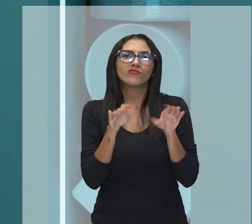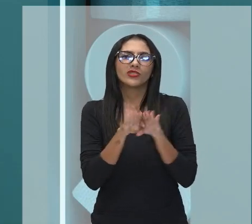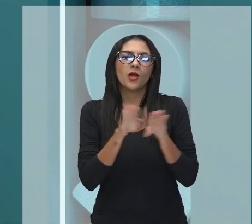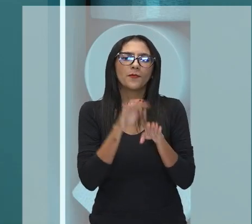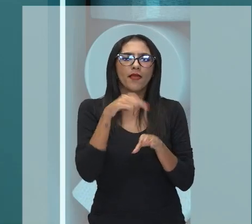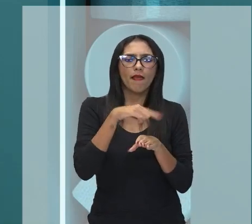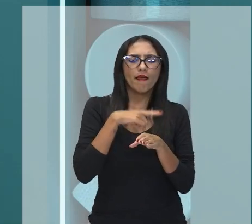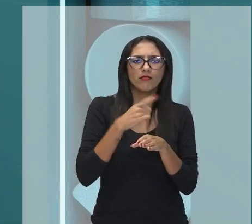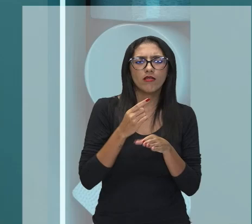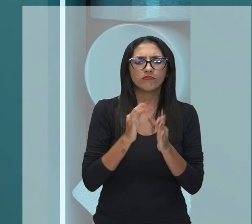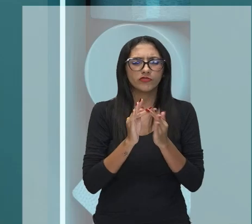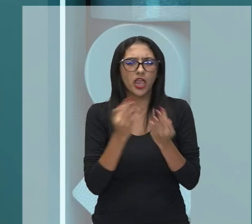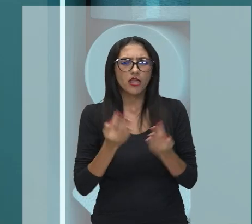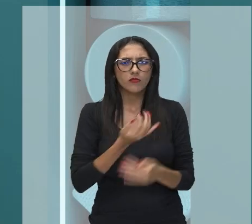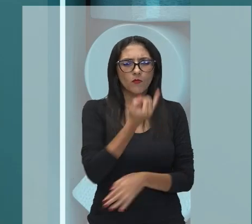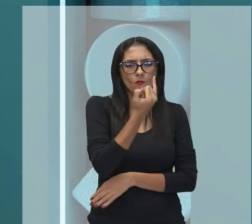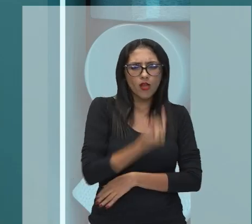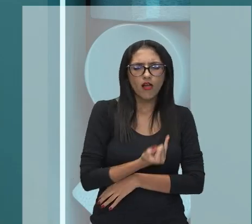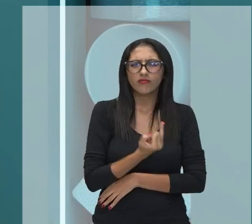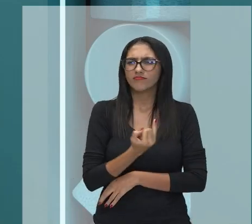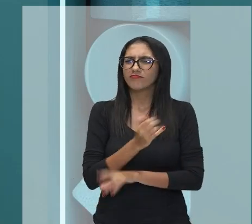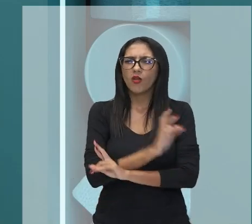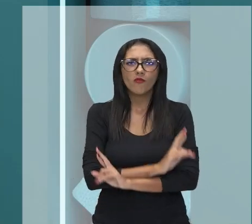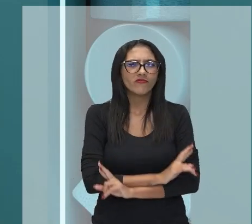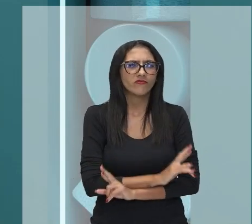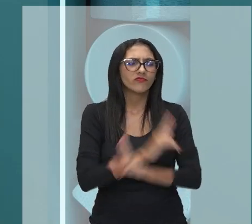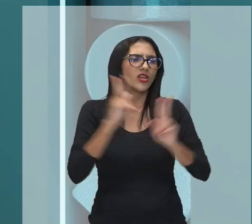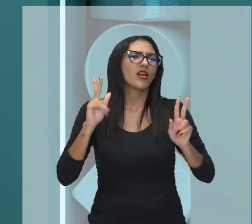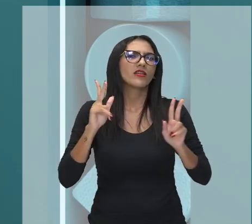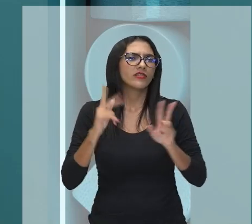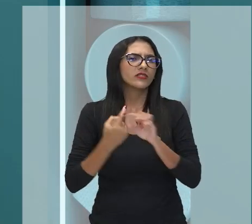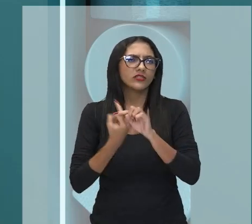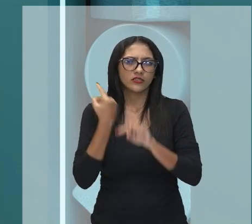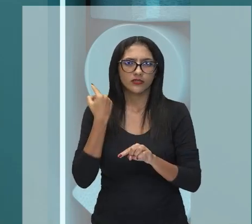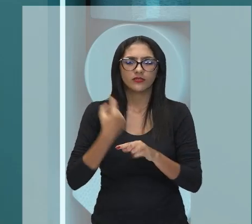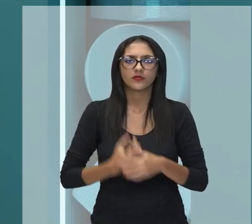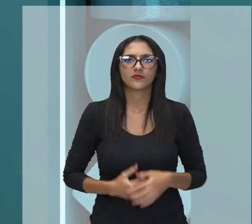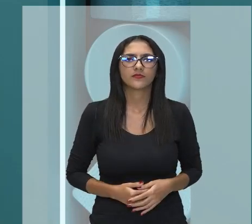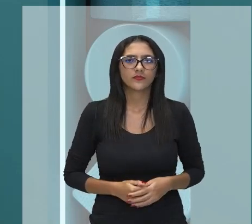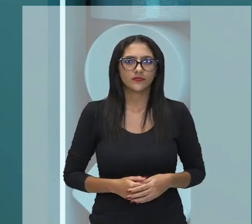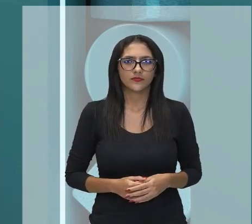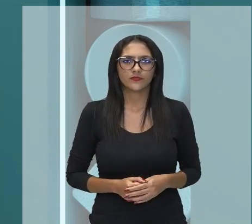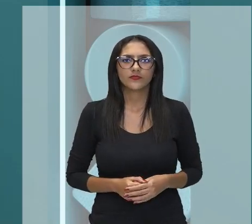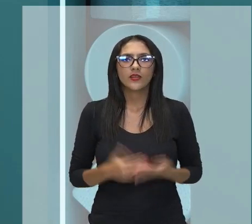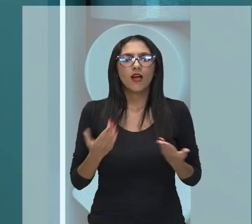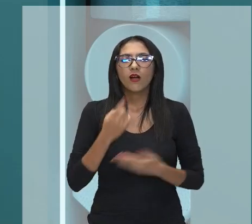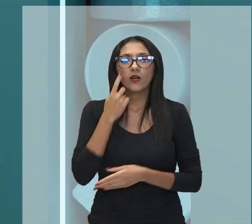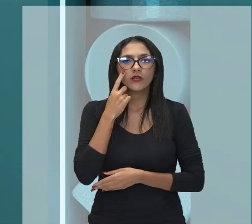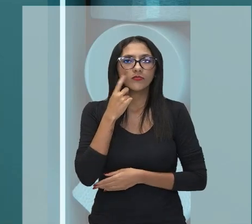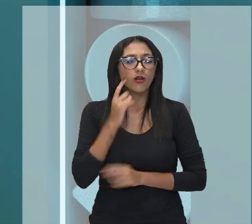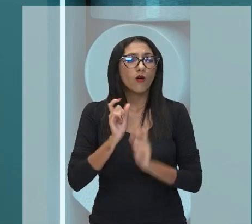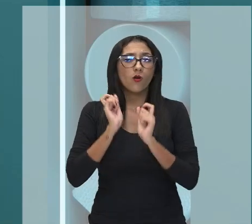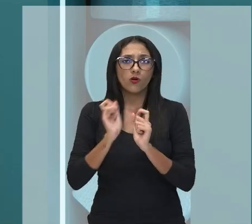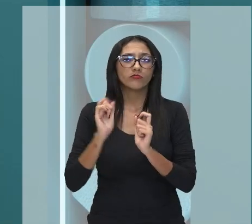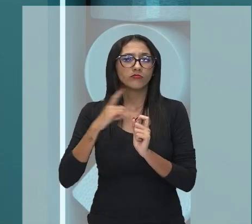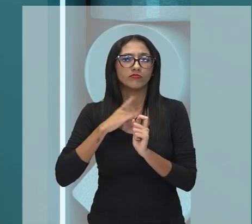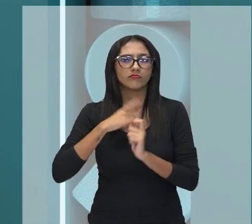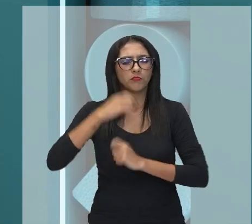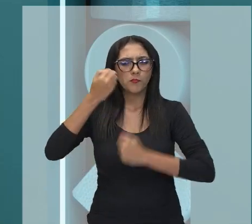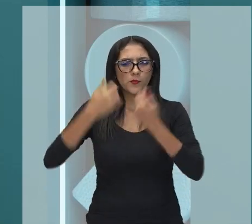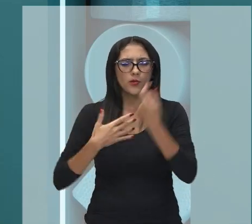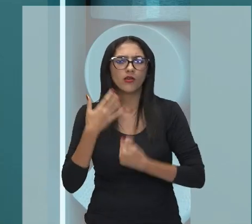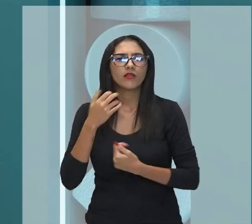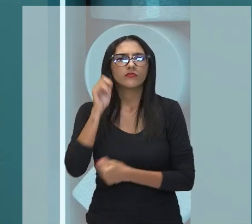também, magro, já não parecia aquele mesmo soldado do primeiro encontro. E observem o que o nosso narrador, o que a história